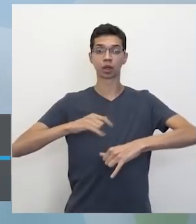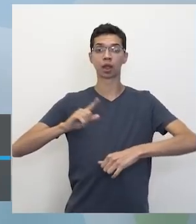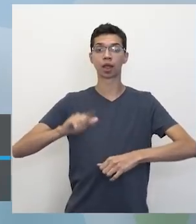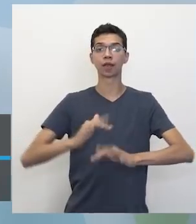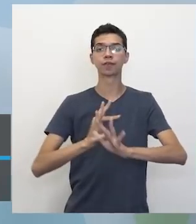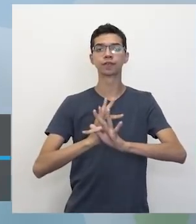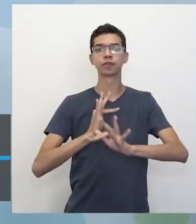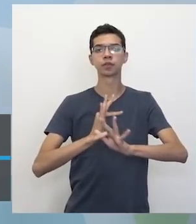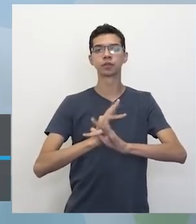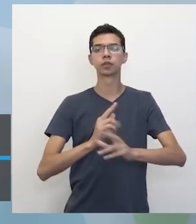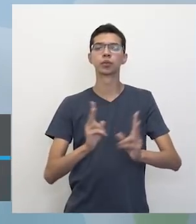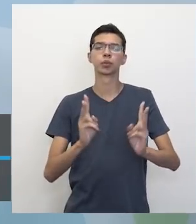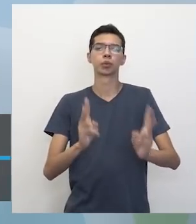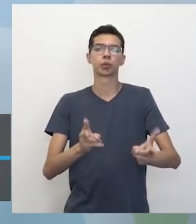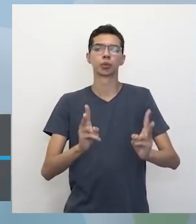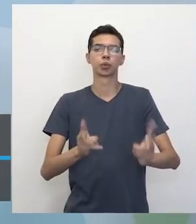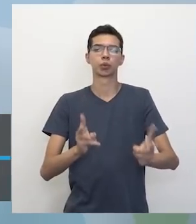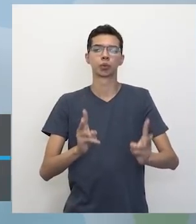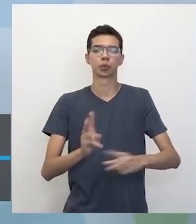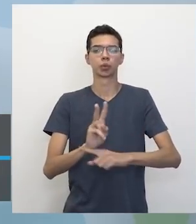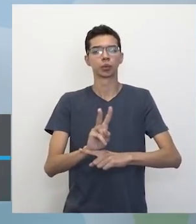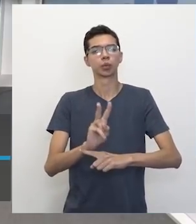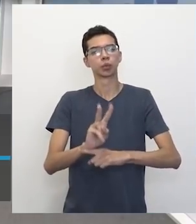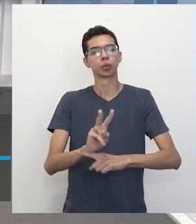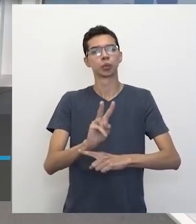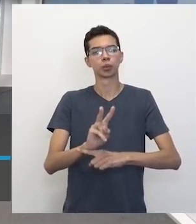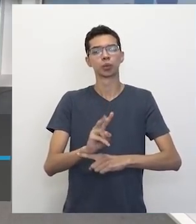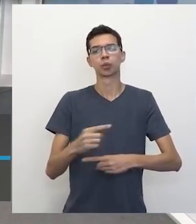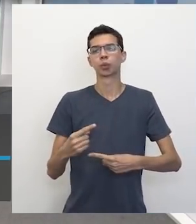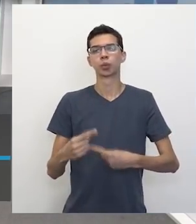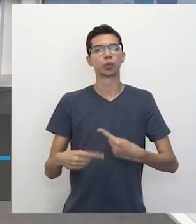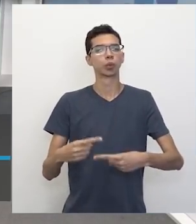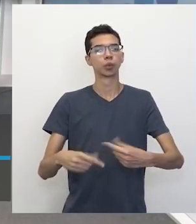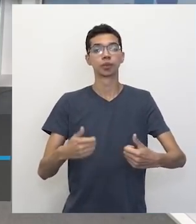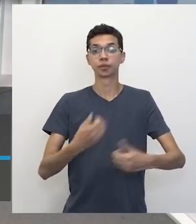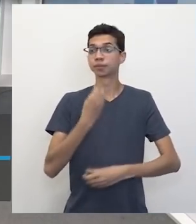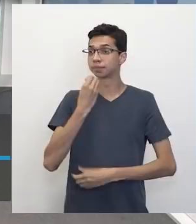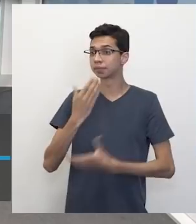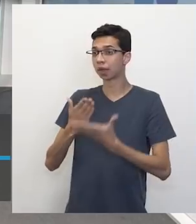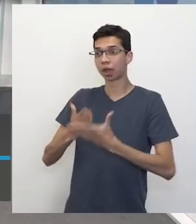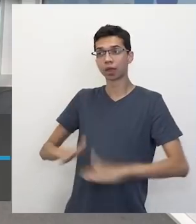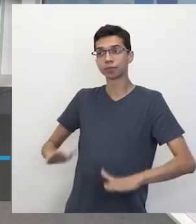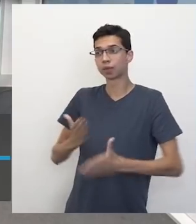se conserva. Muito bom as respostas, né? Acabou a aula agora.